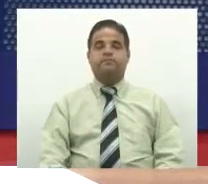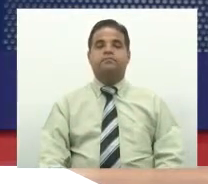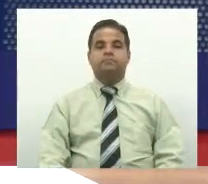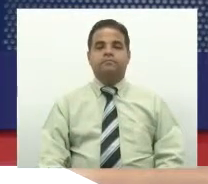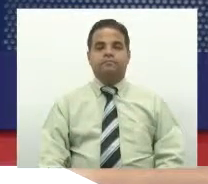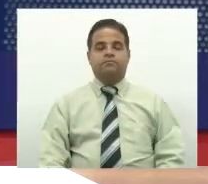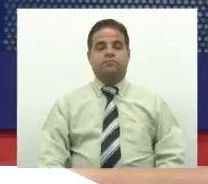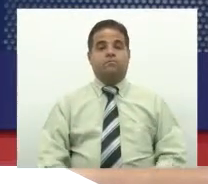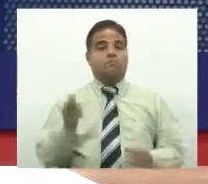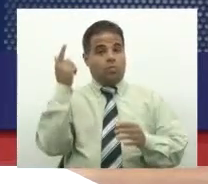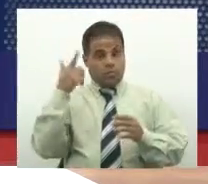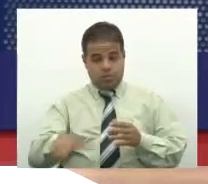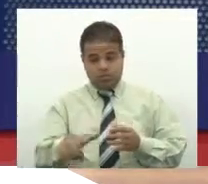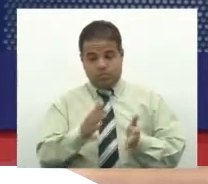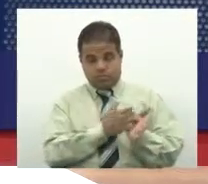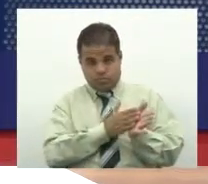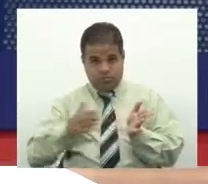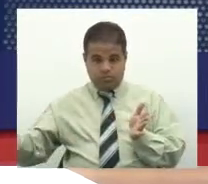5.496.000. O restante,